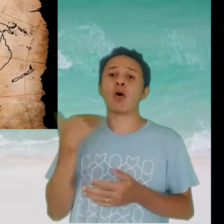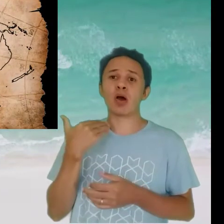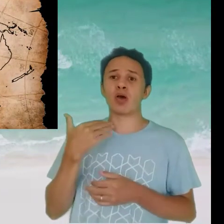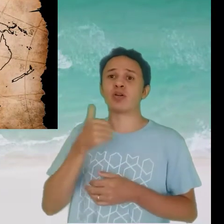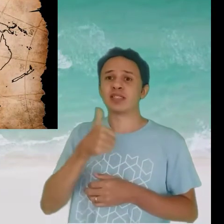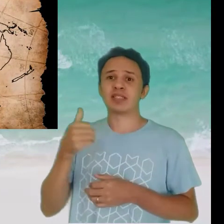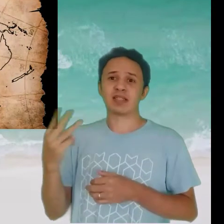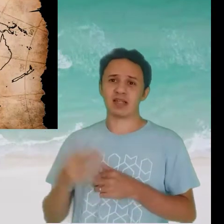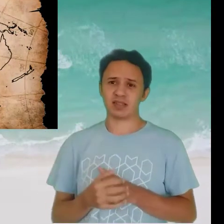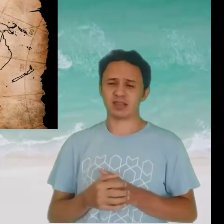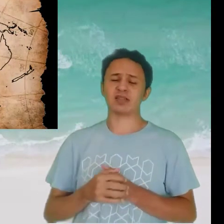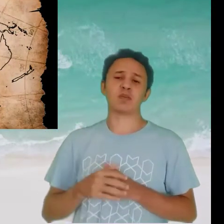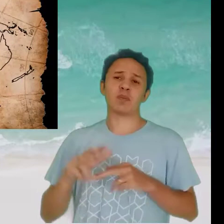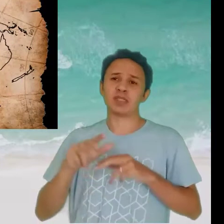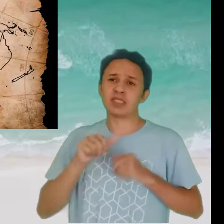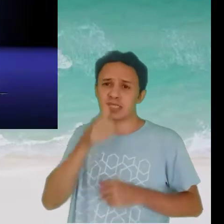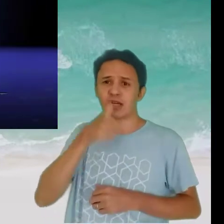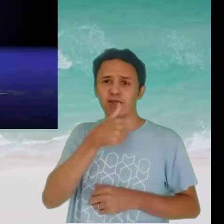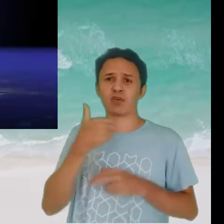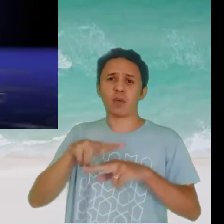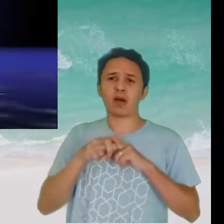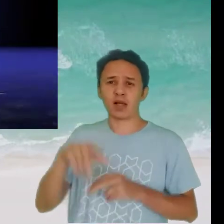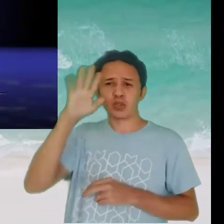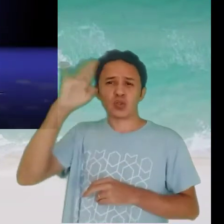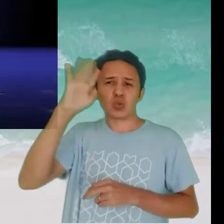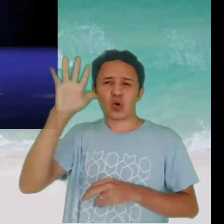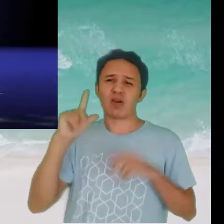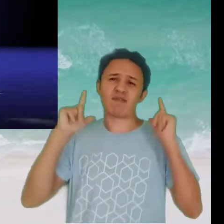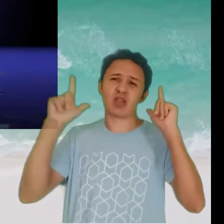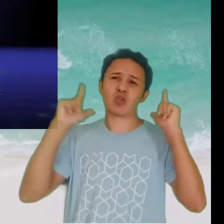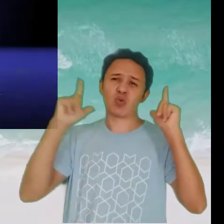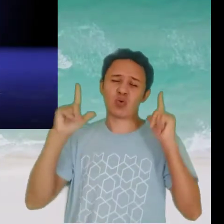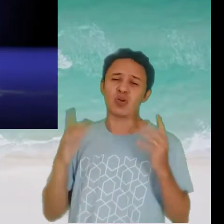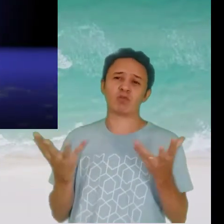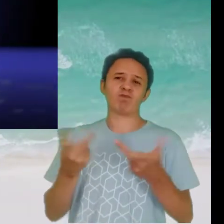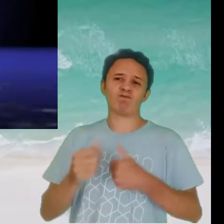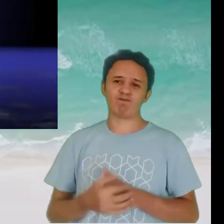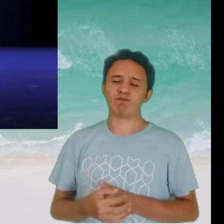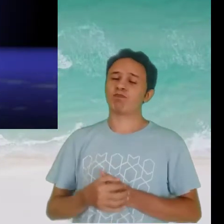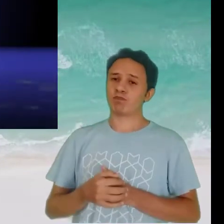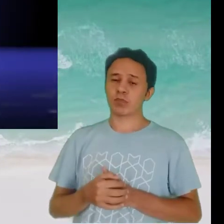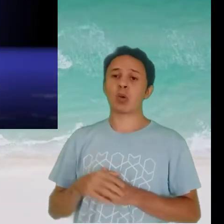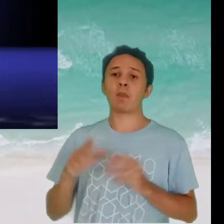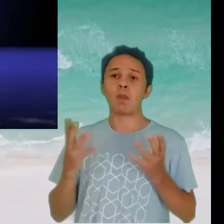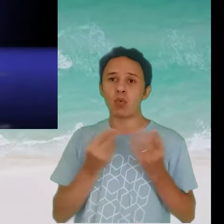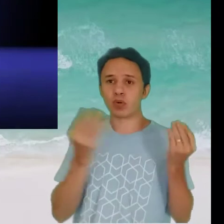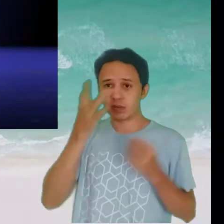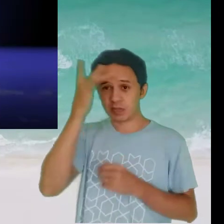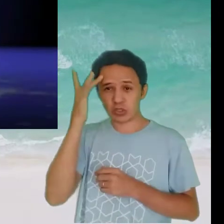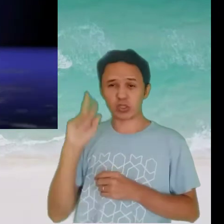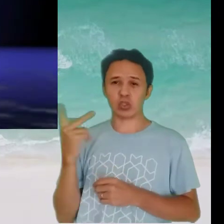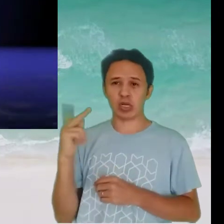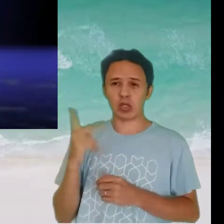da tripulação se sacrificou em prol de um sonho, de uma aventura épica. Não à toa, muitos historiadores comparam